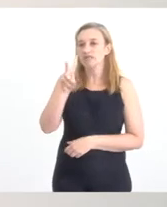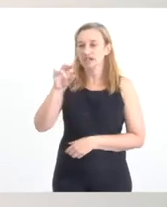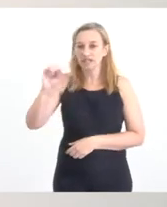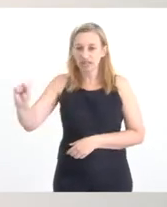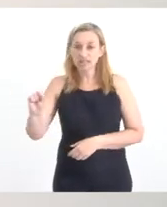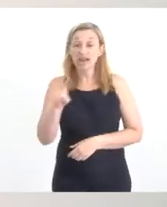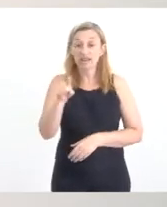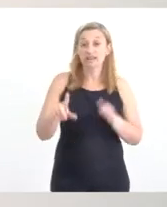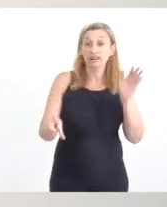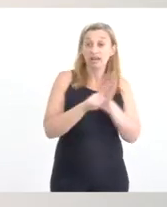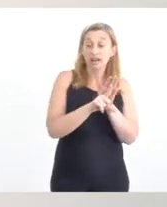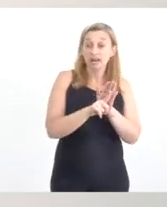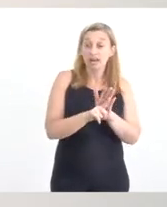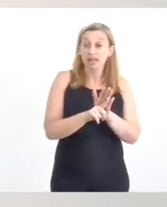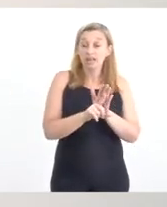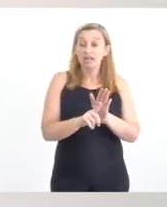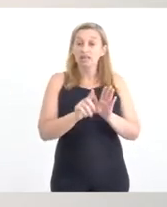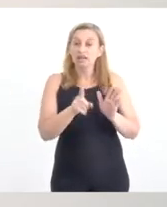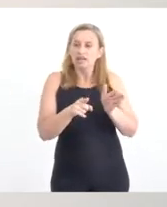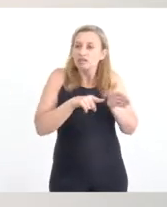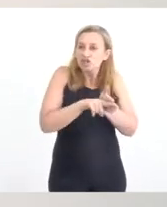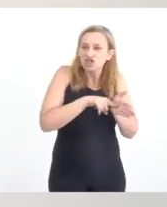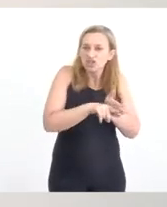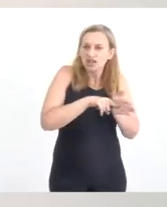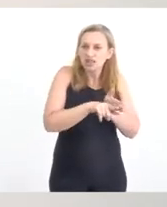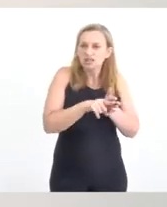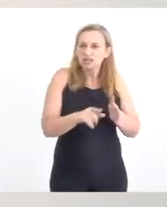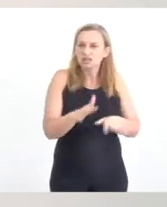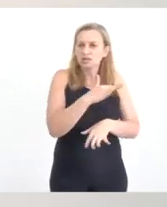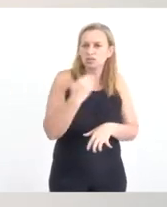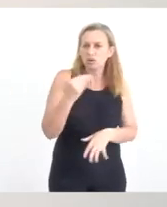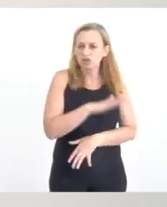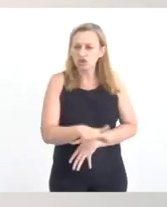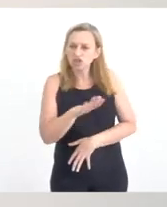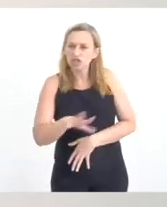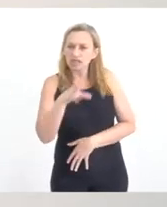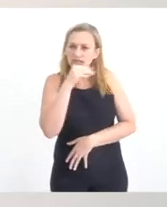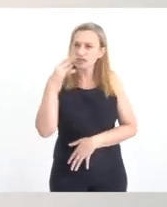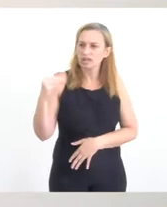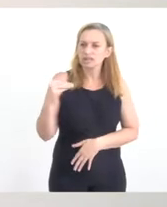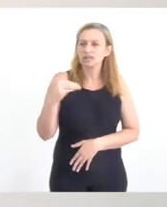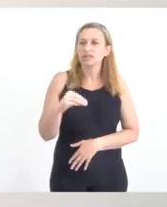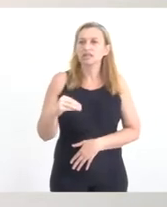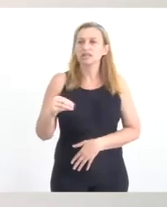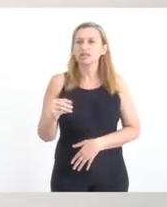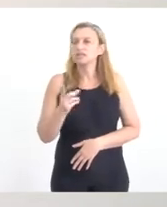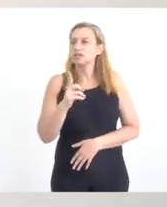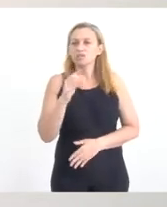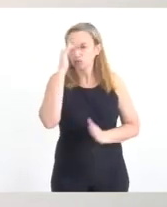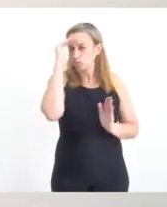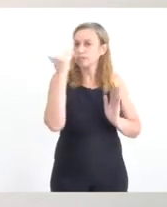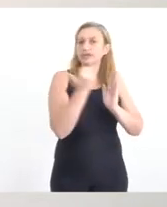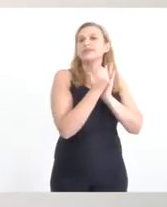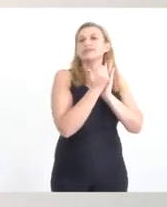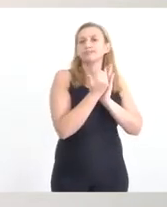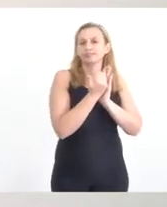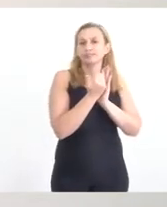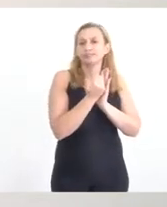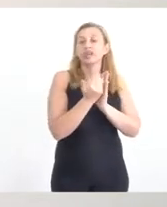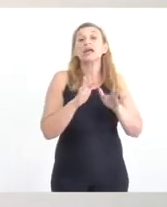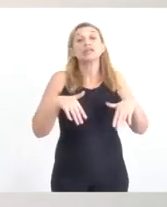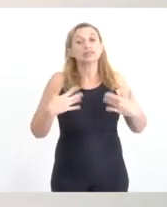lei Agatha que garante a prioridade de investigação em caso de assassinato de criança e adolescente não está sendo cumprida